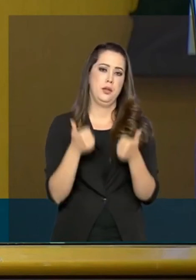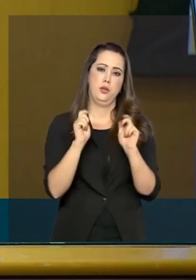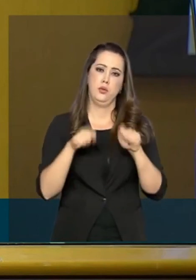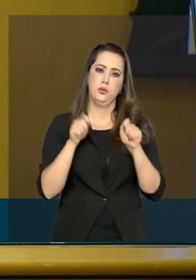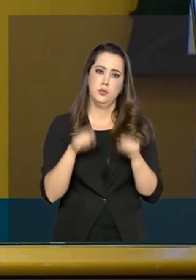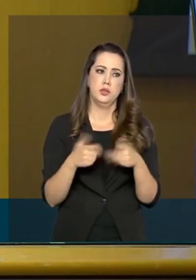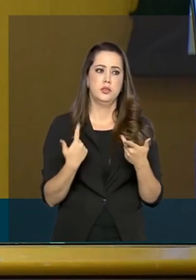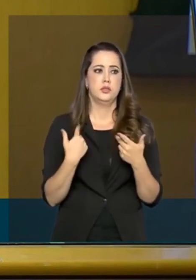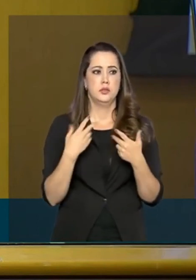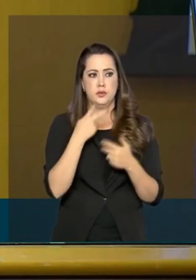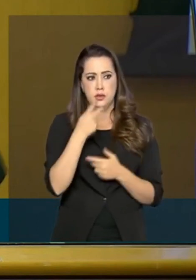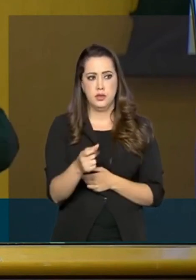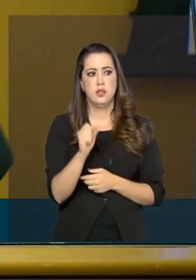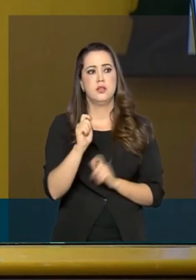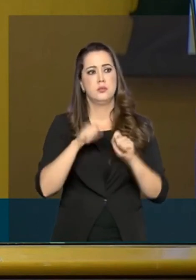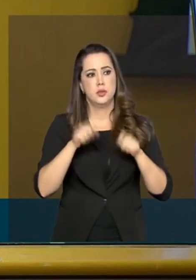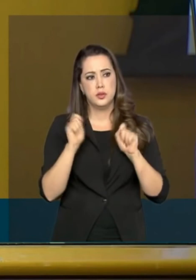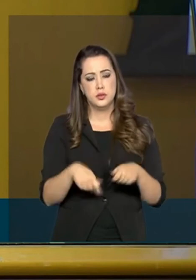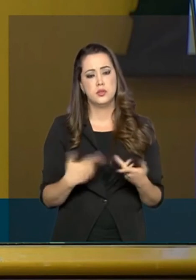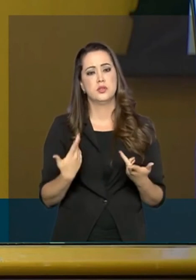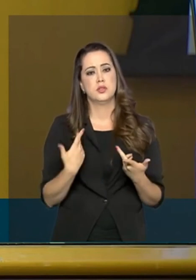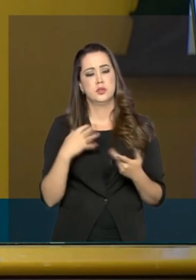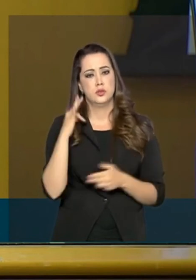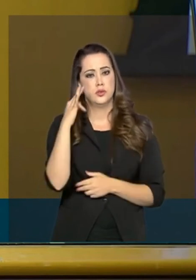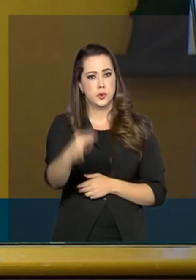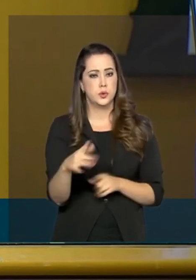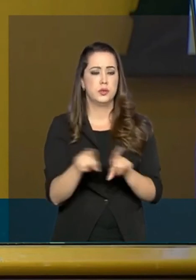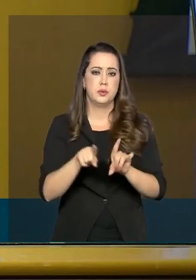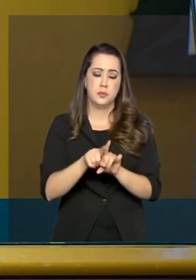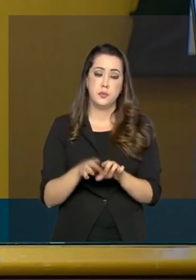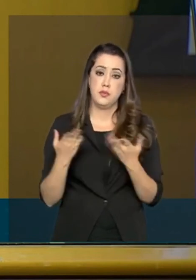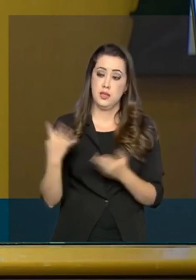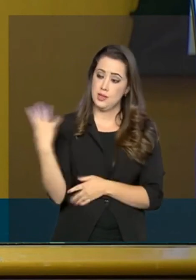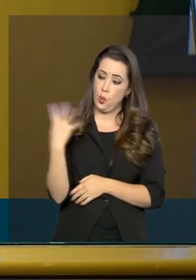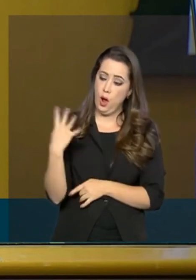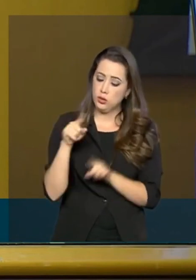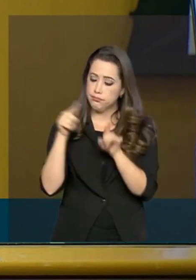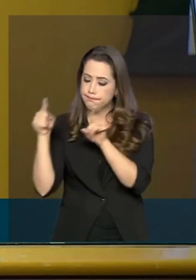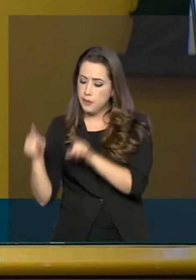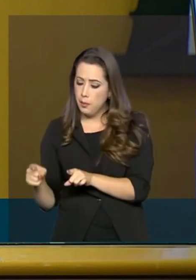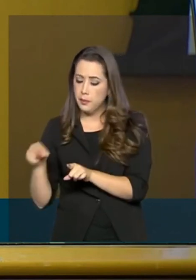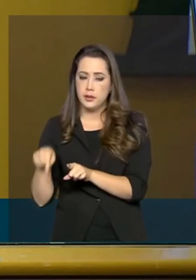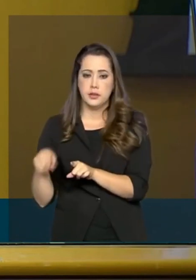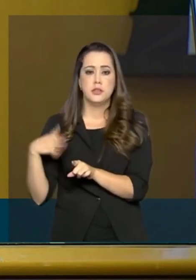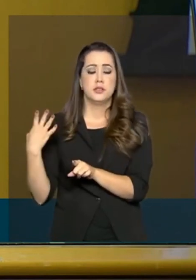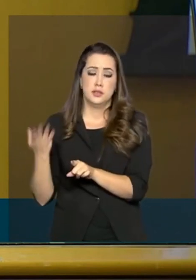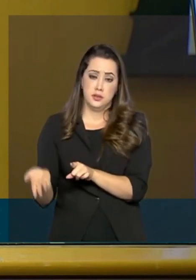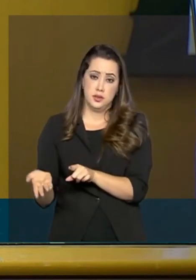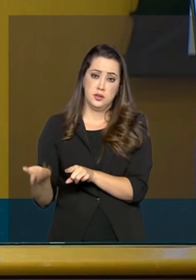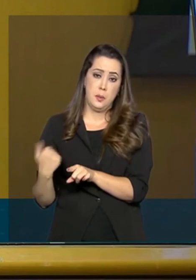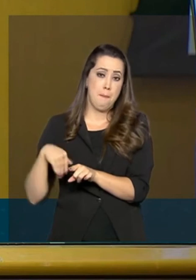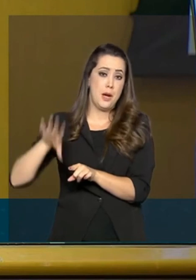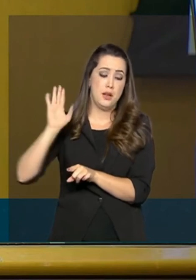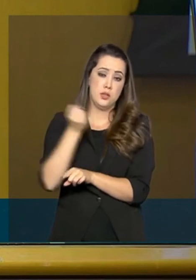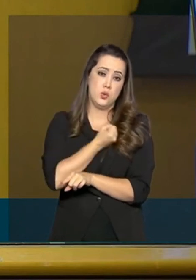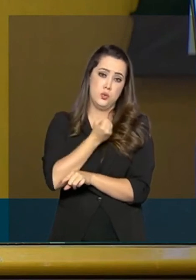aqui, pode dizer sobre isso, e o que vai ser feito pela frente. Essa quarta onda é a onda que leva, então, um aumento